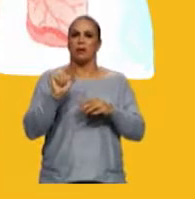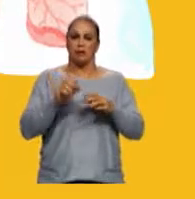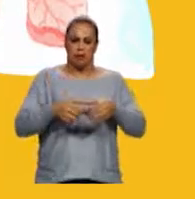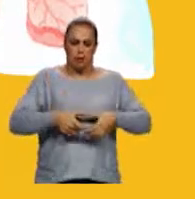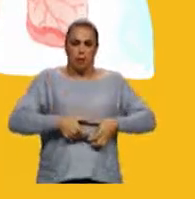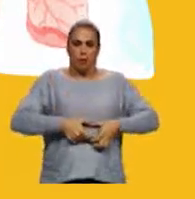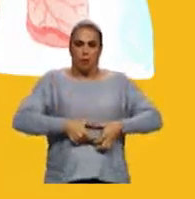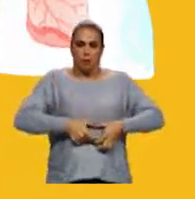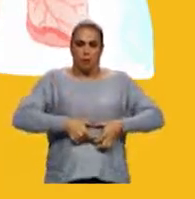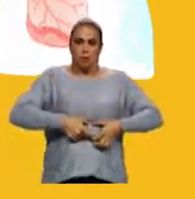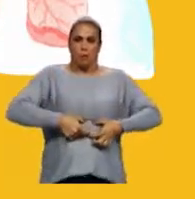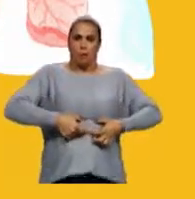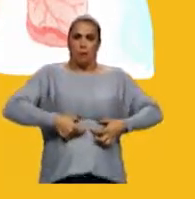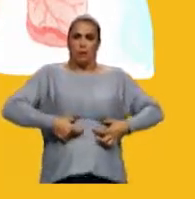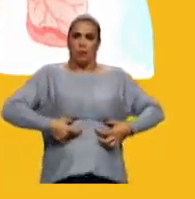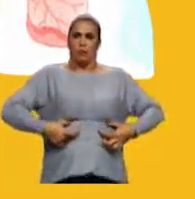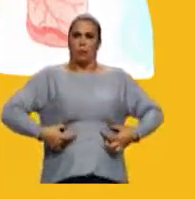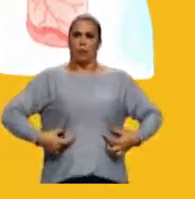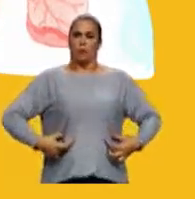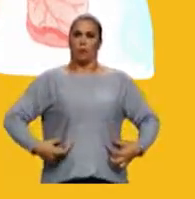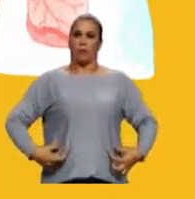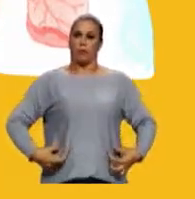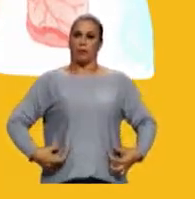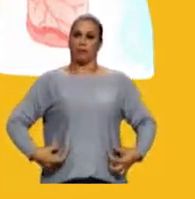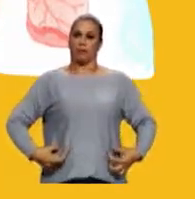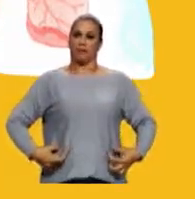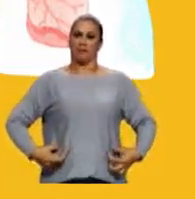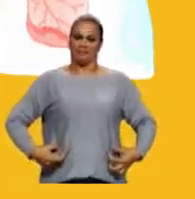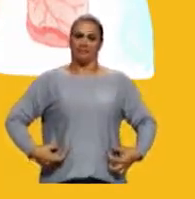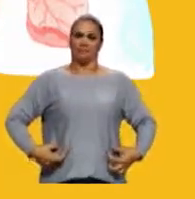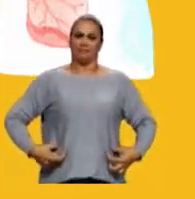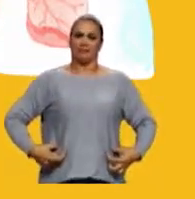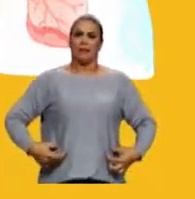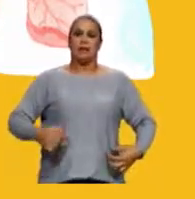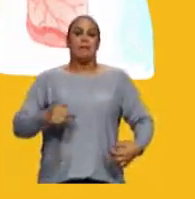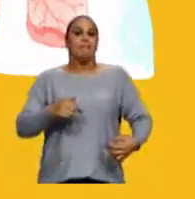o pulmão, o abdômen, e vai estar